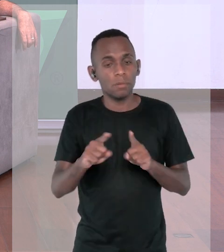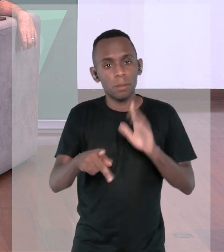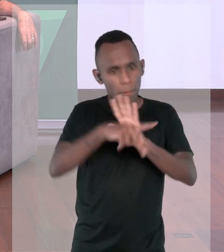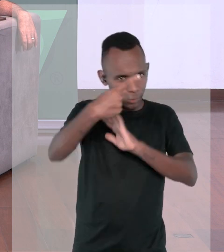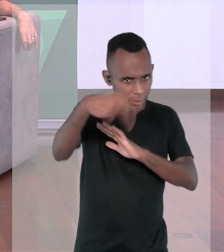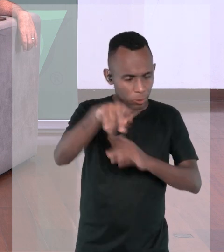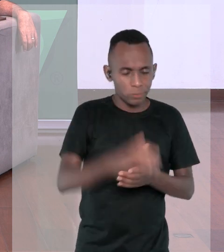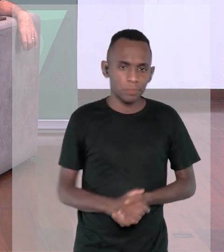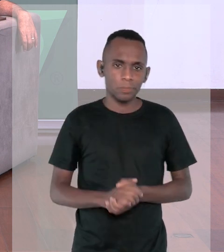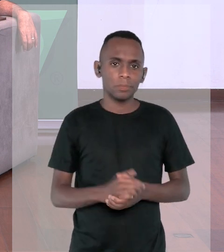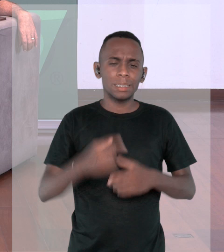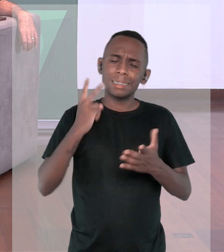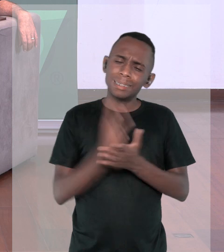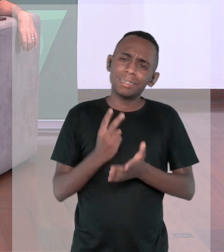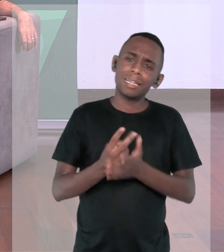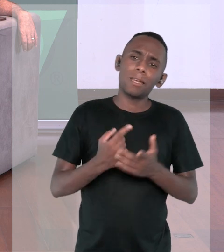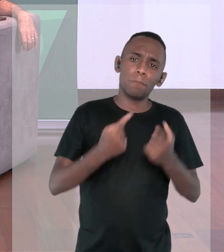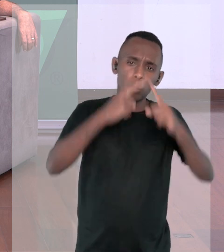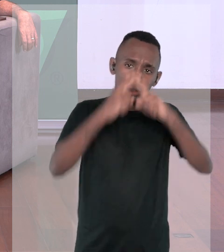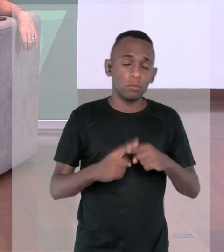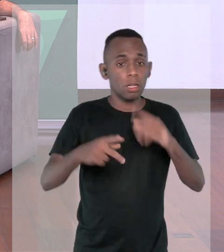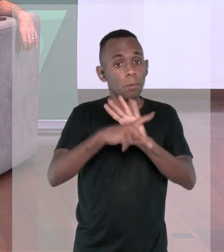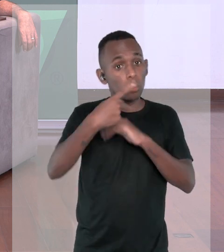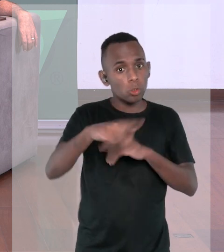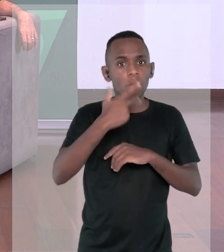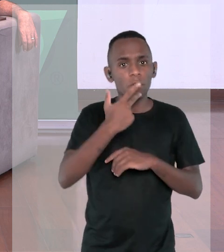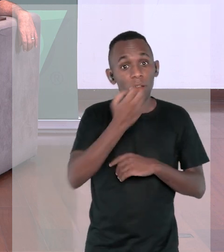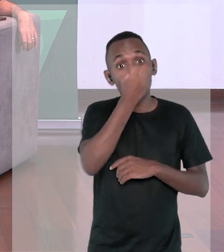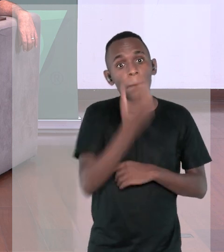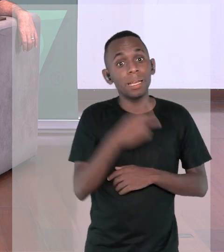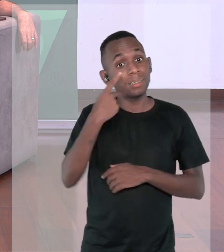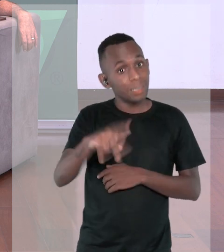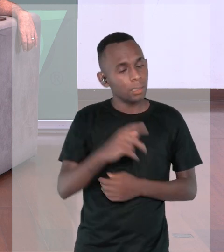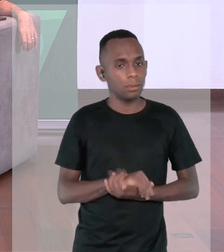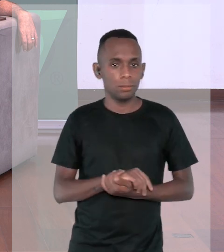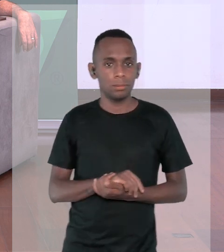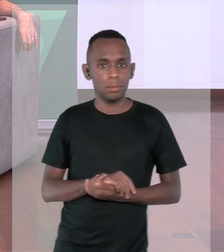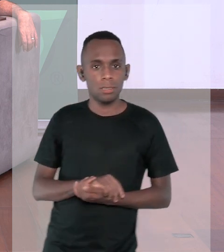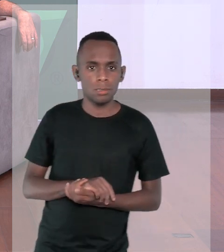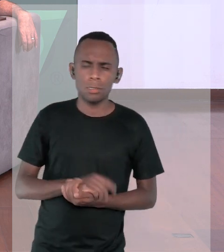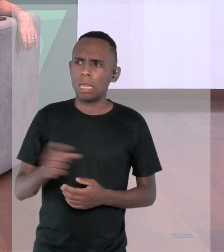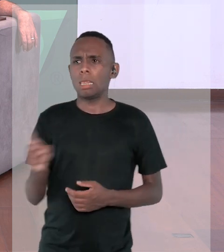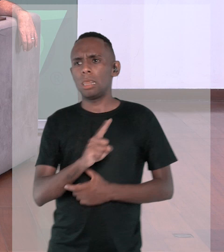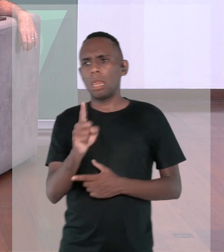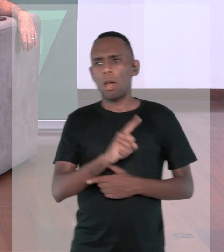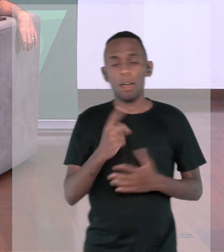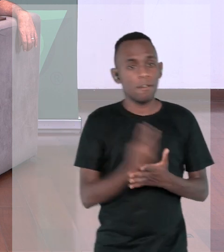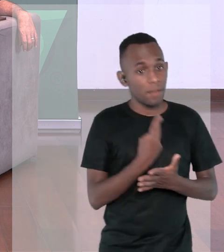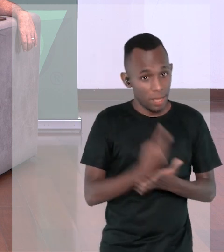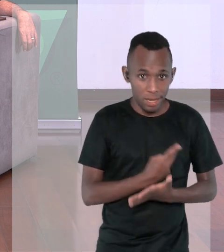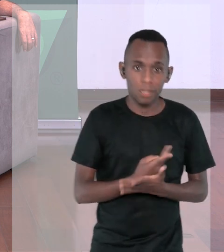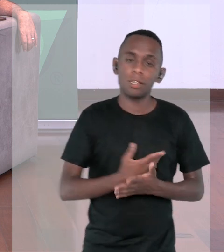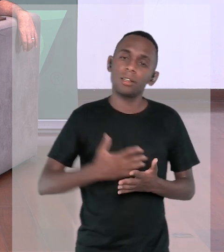Eduardo? Sempre um adversário. E nós vamos falar bem dele. Não, isso vai dar errado.